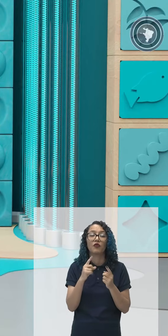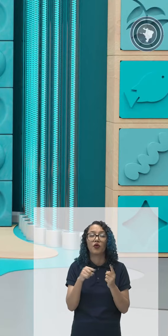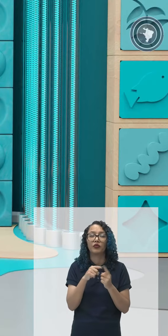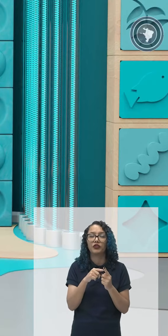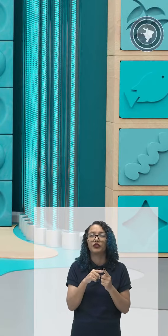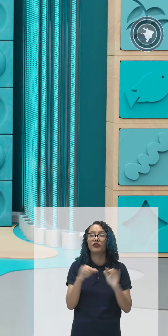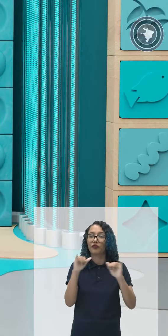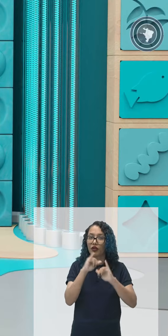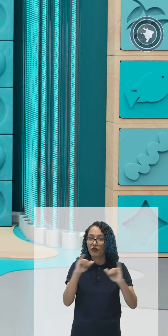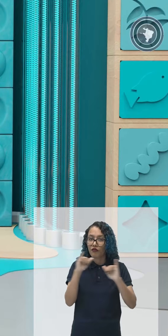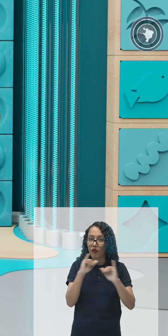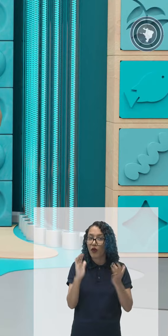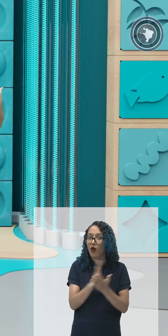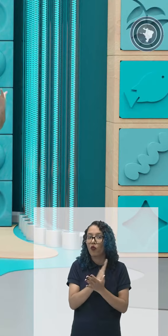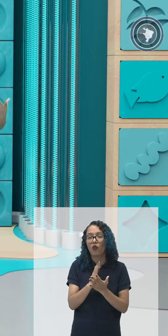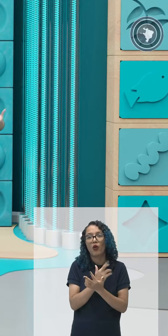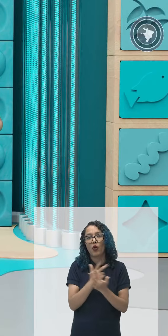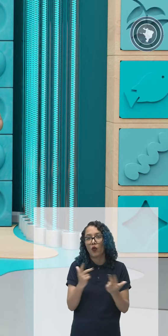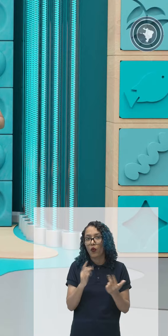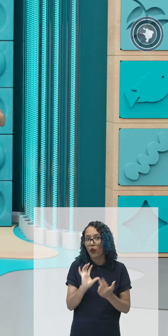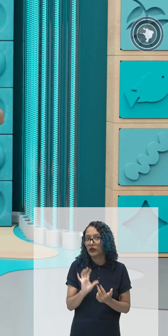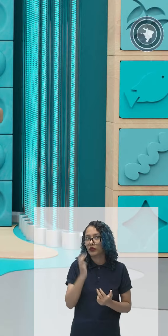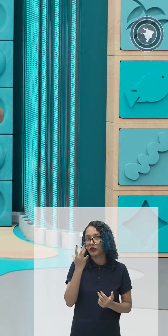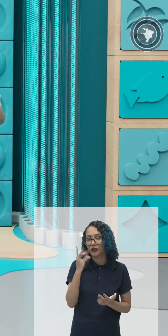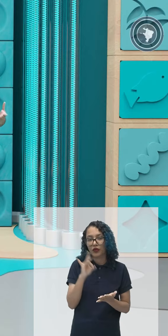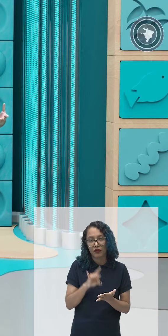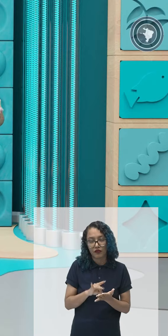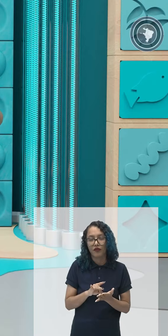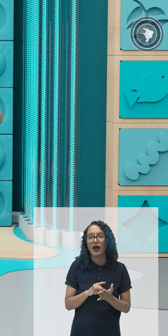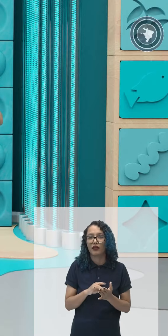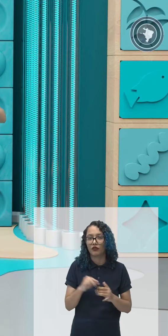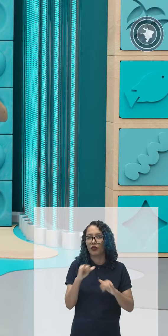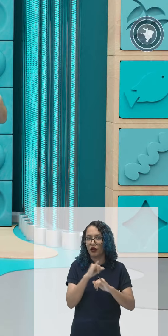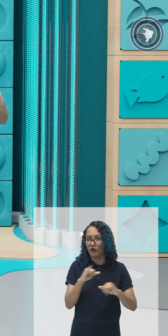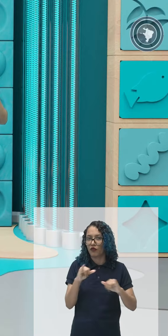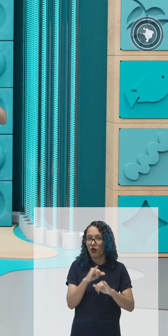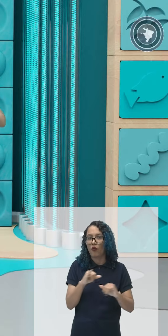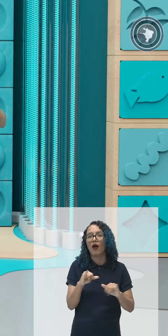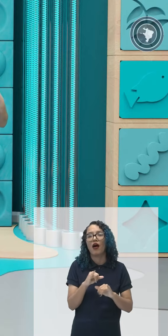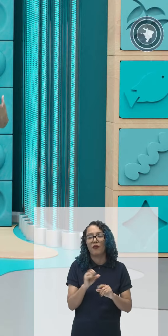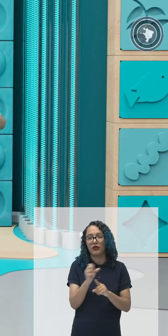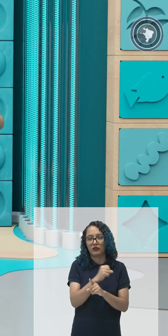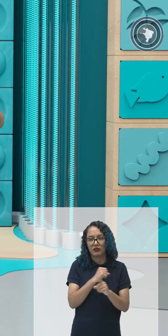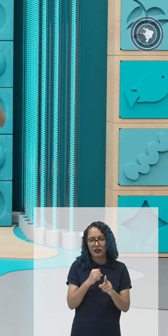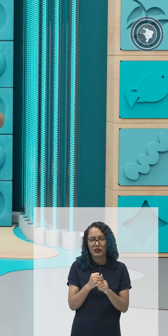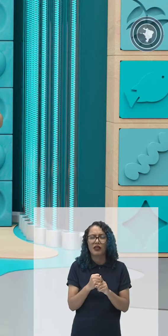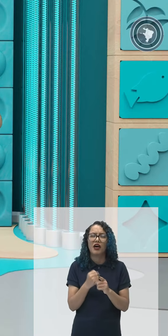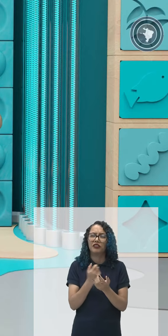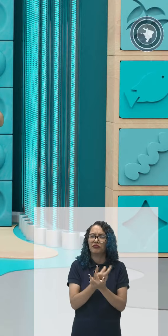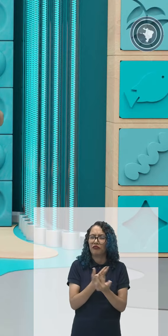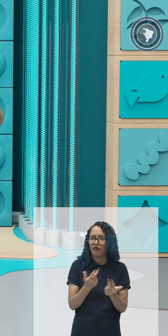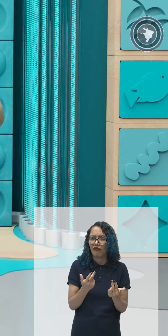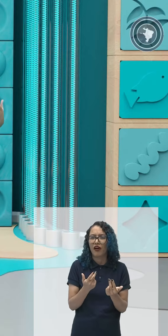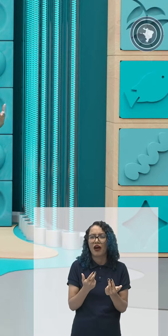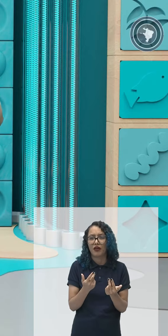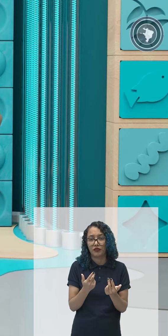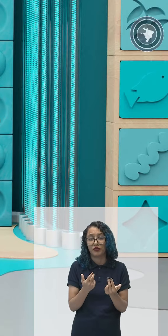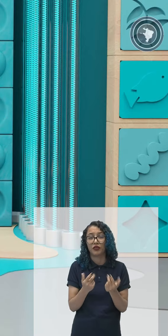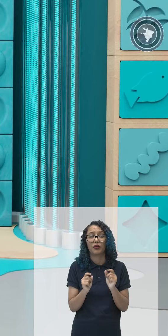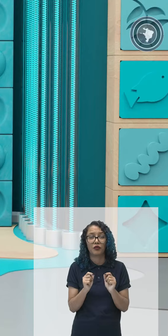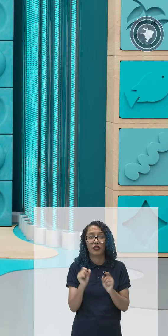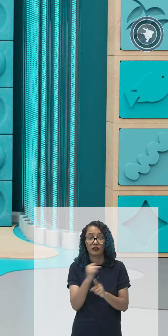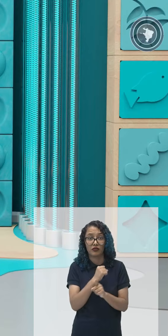determinado acontecimento, determinado fato para a sociedade. Notícias, acontecimentos, situações que são de